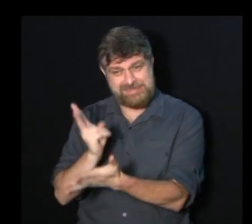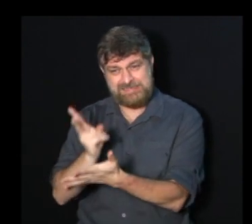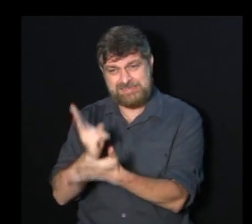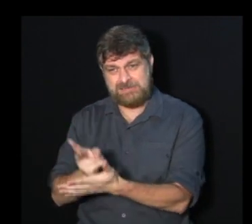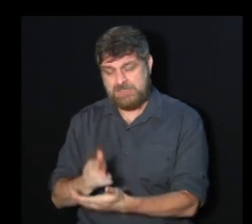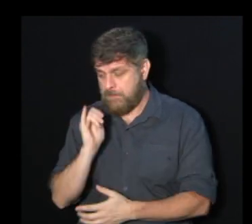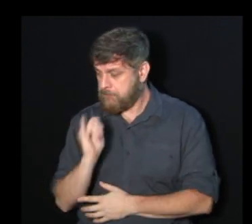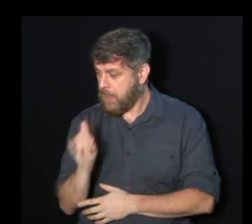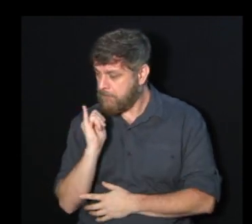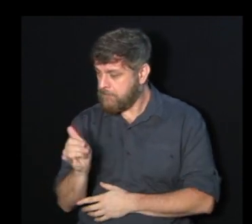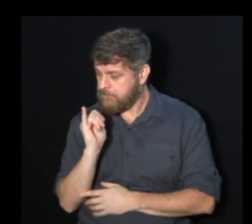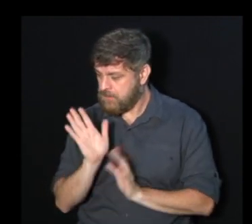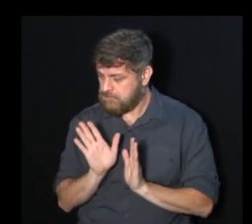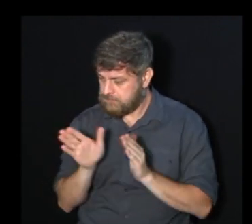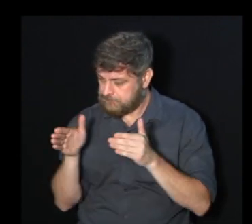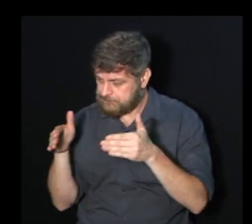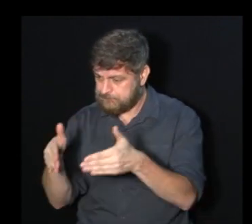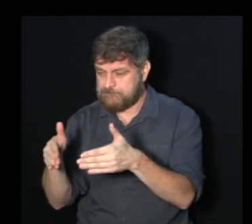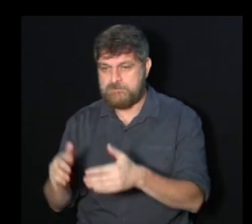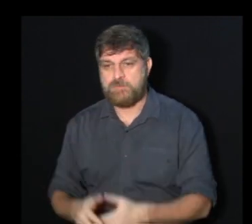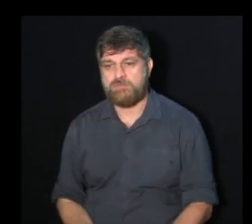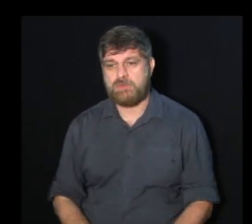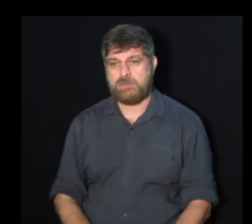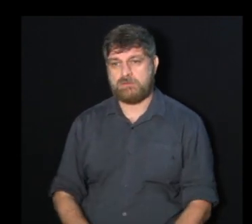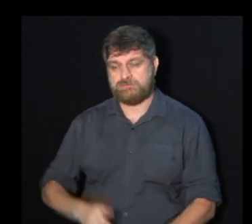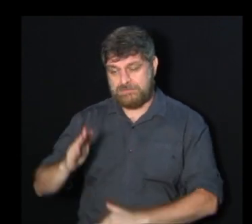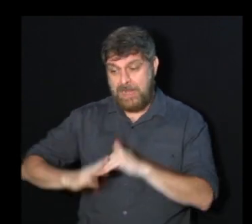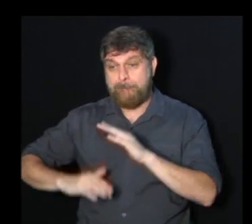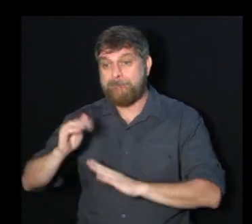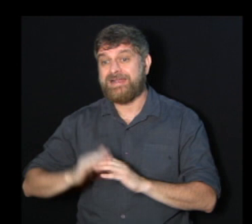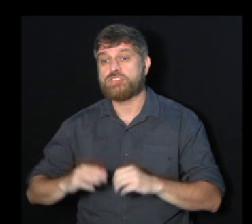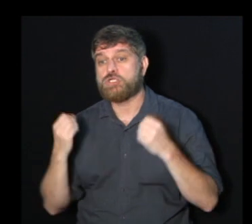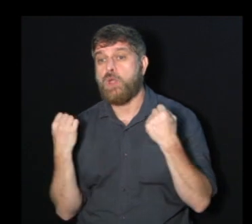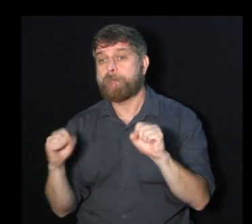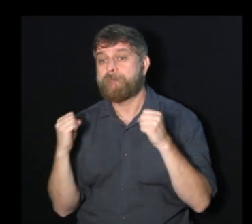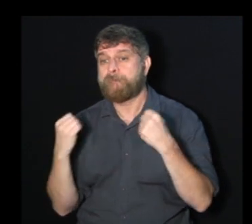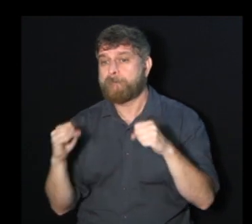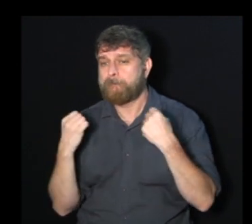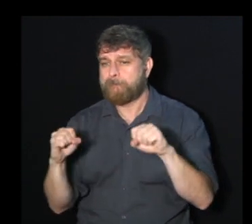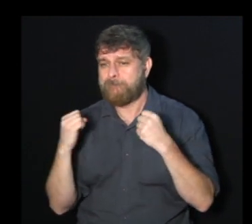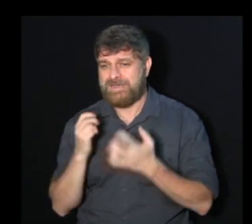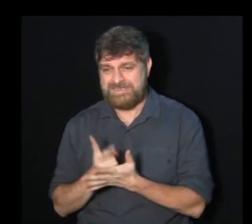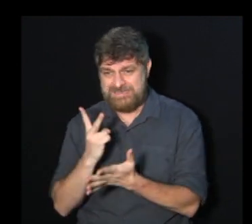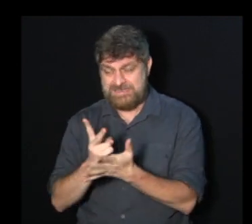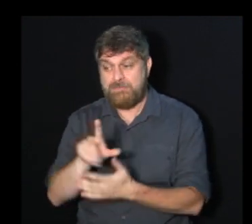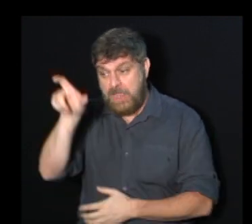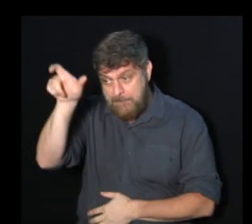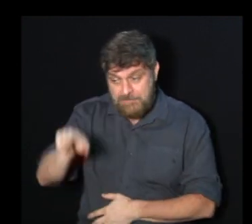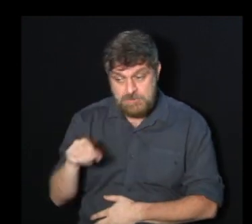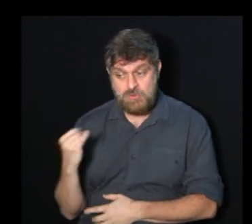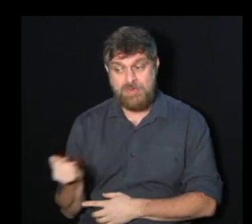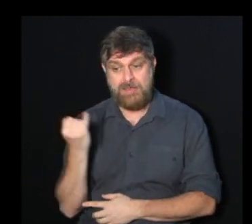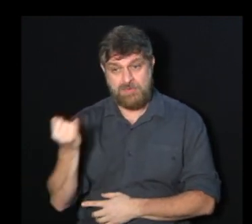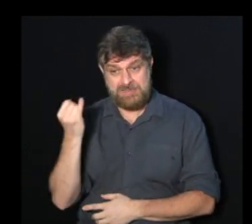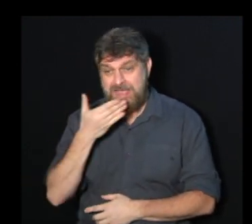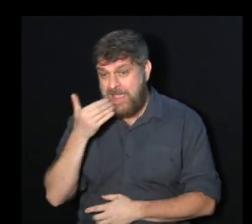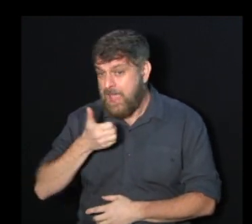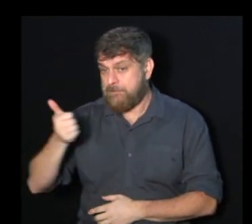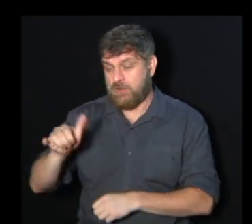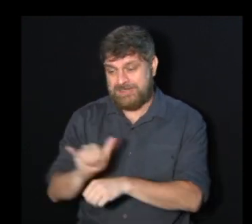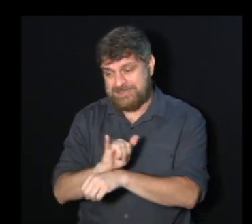sempre vai estar dando ênfase, né, em atividade física, sempre trazendo isso para o paciente, que é o melhor caminho para